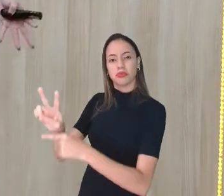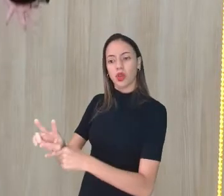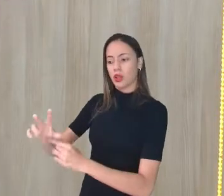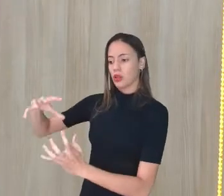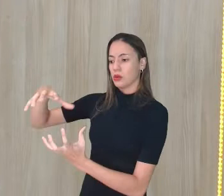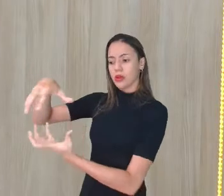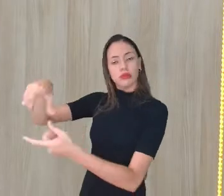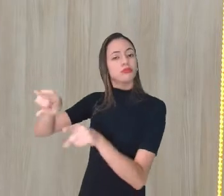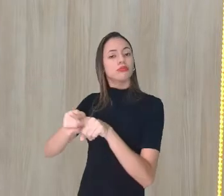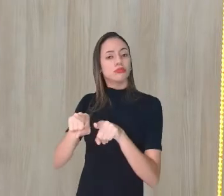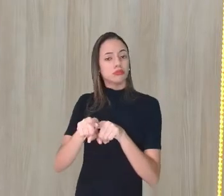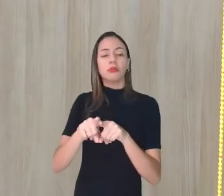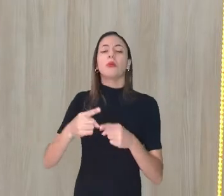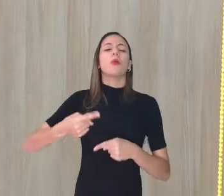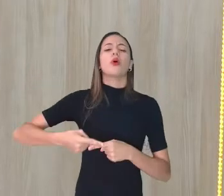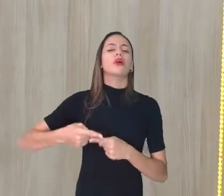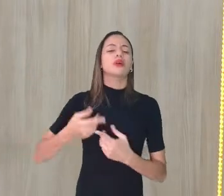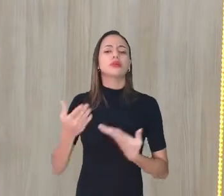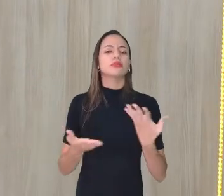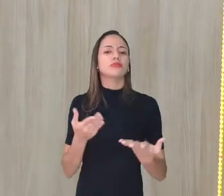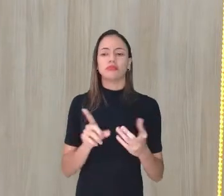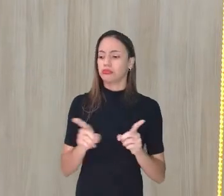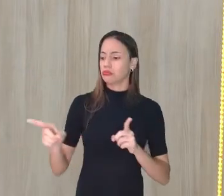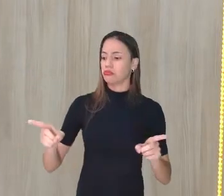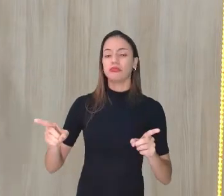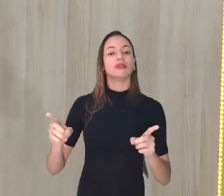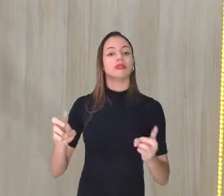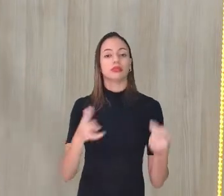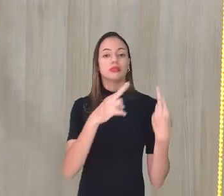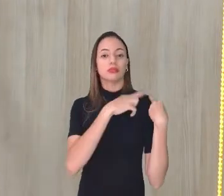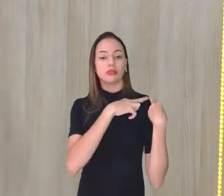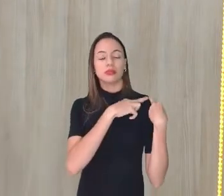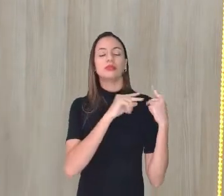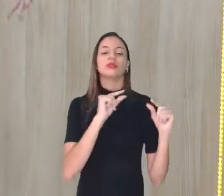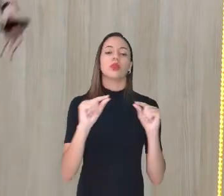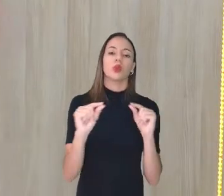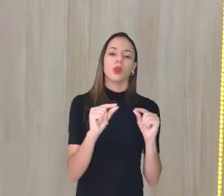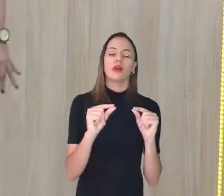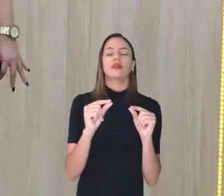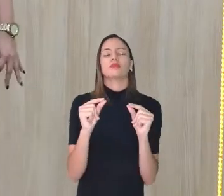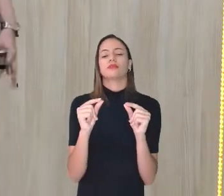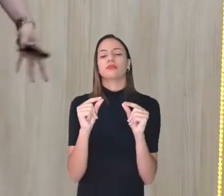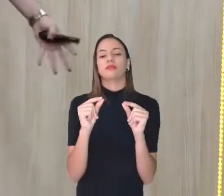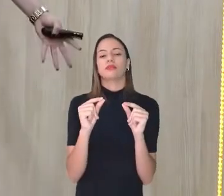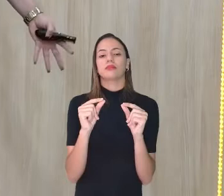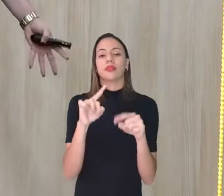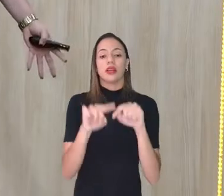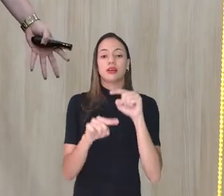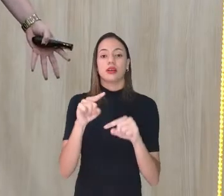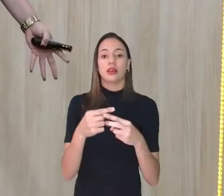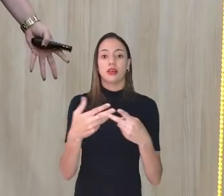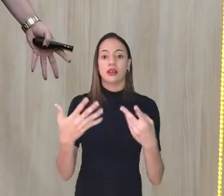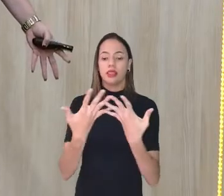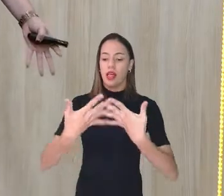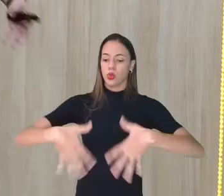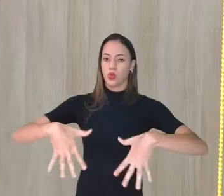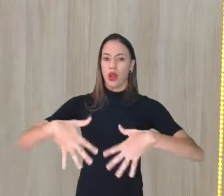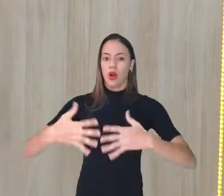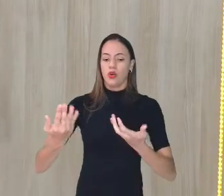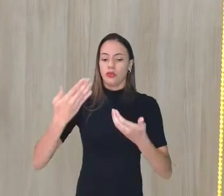planeta, já que elas, né, são as responsáveis por guardar um pouquinho dos nossos recursos ali,